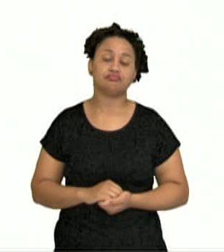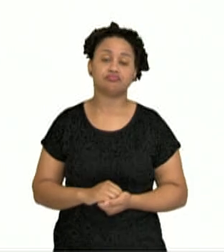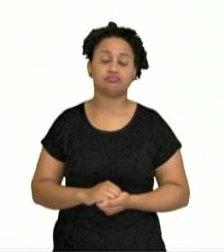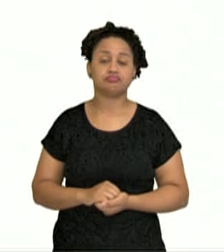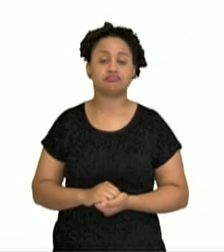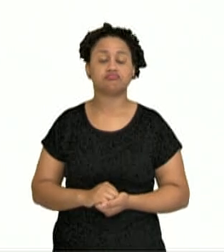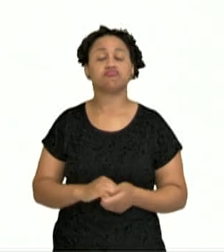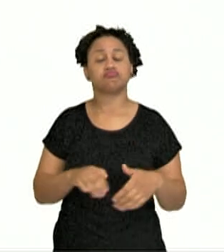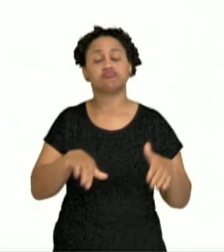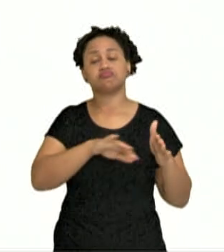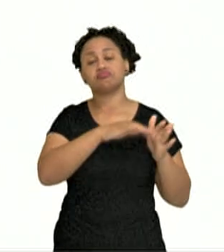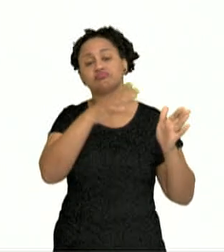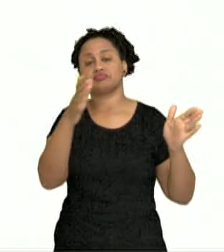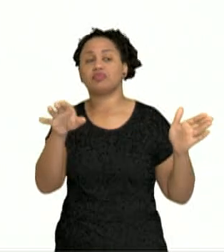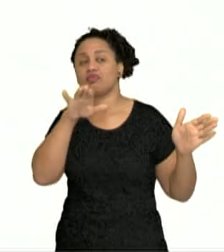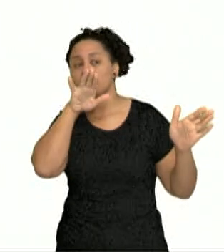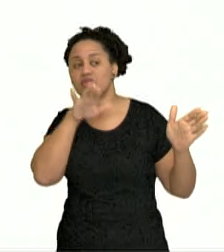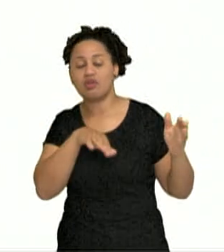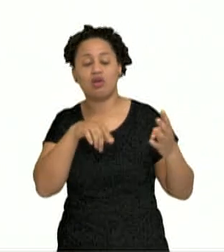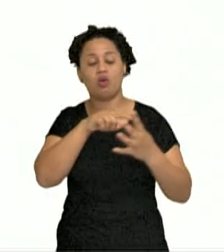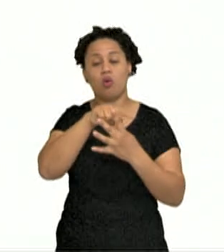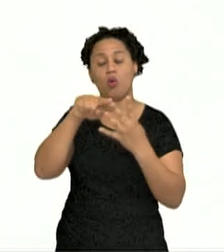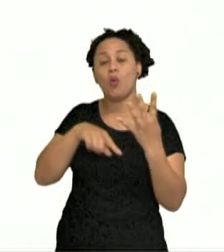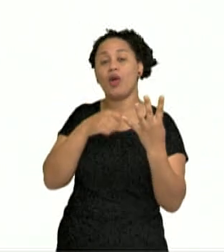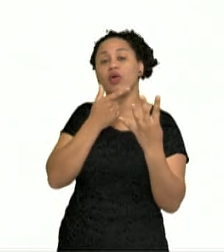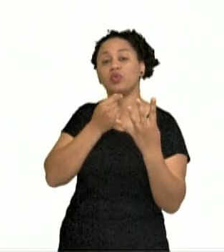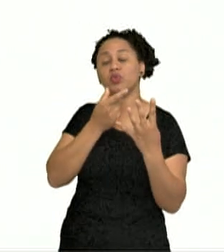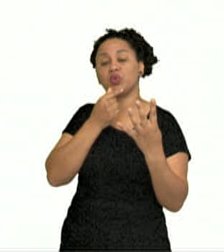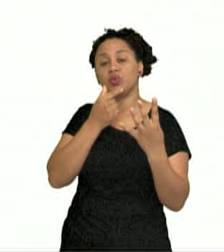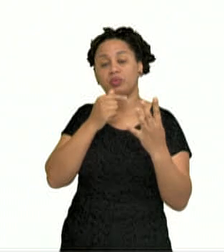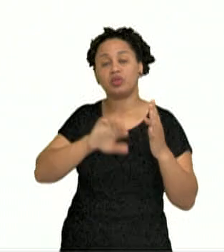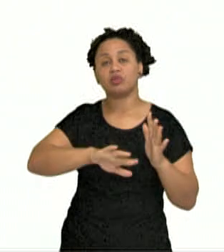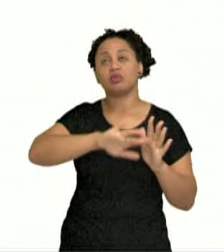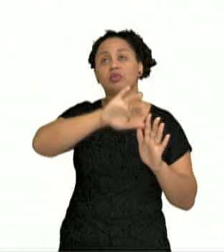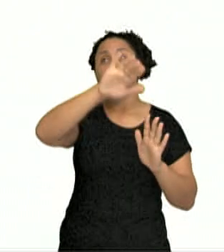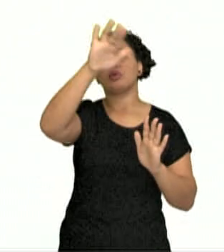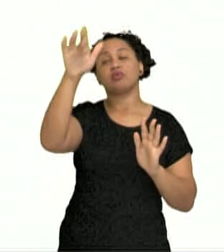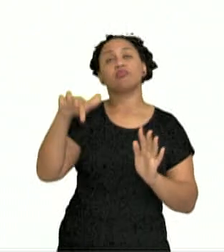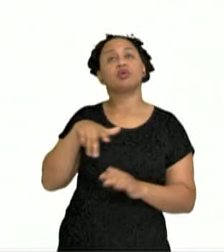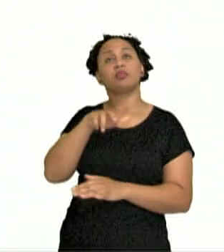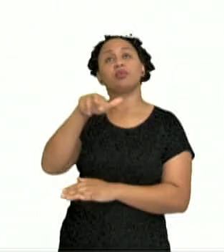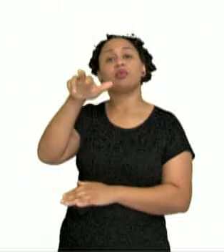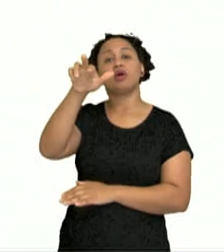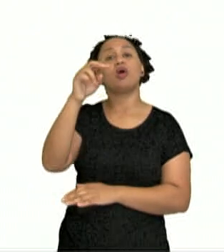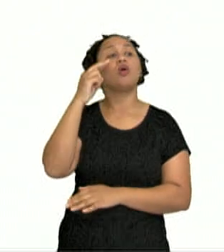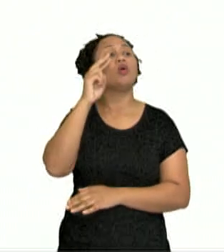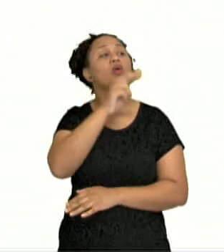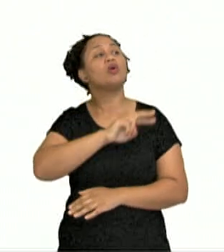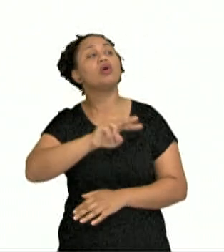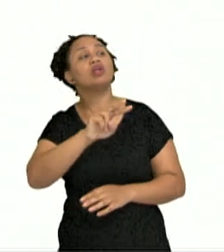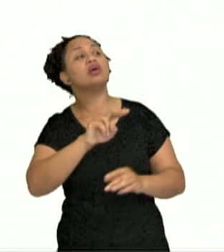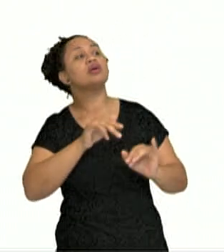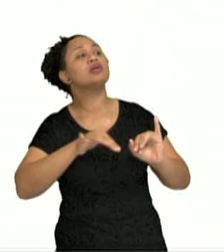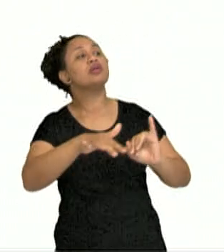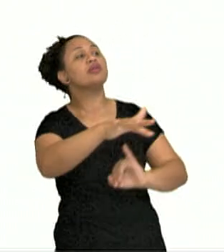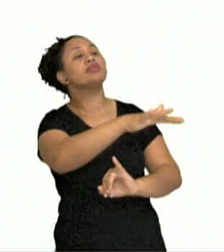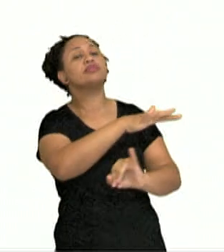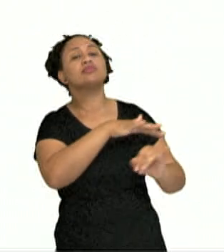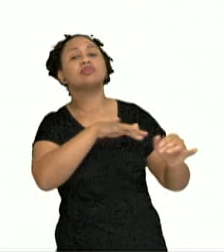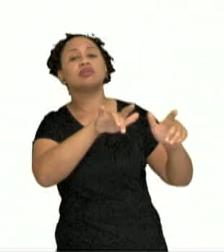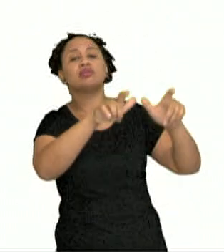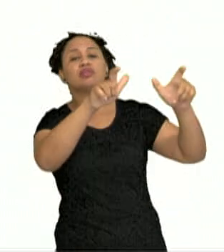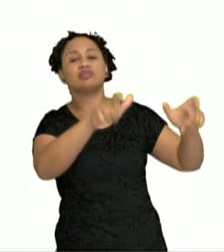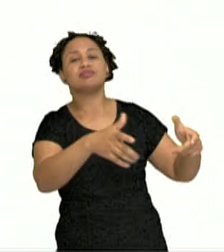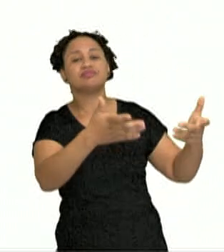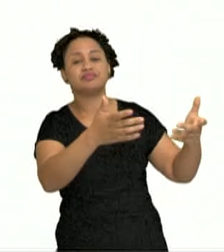Uma tarde, os 4 meninos ficaram no alto do morro olhando a Ilha Perdida. Como seria